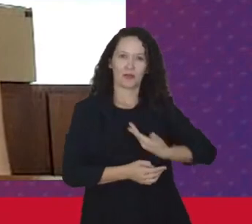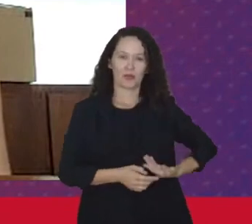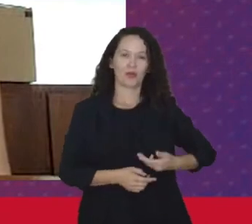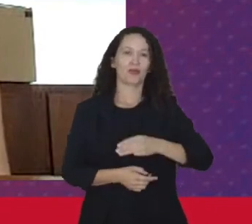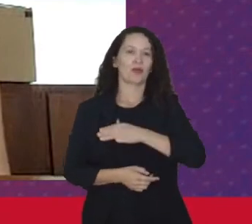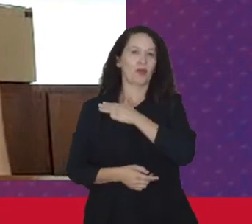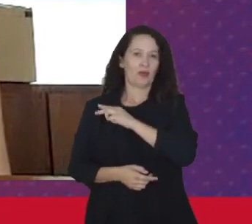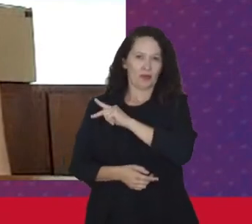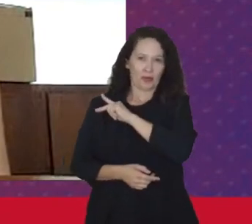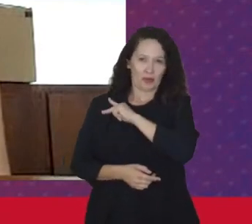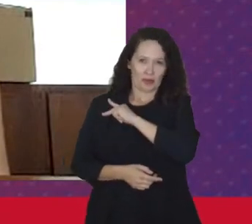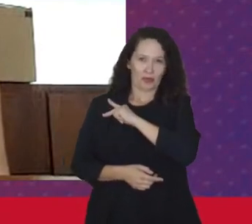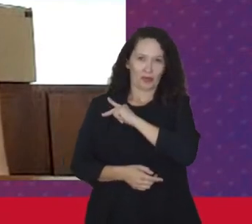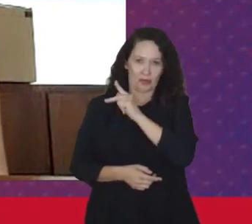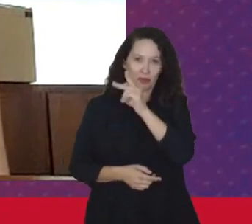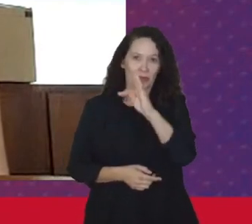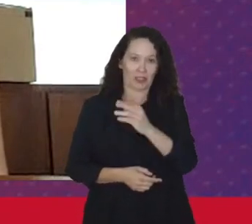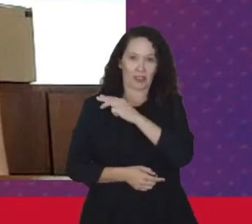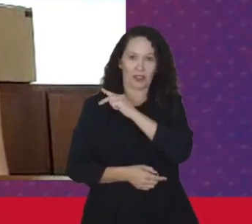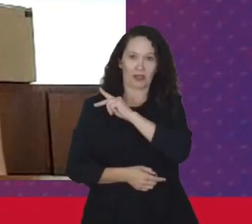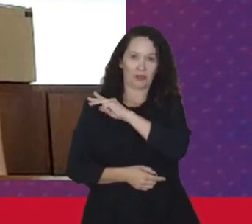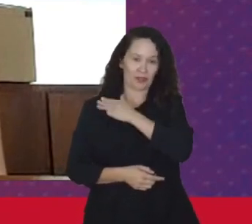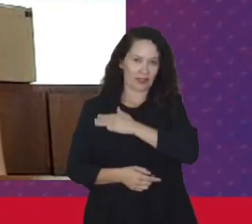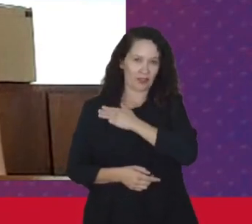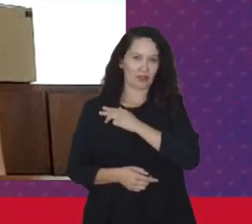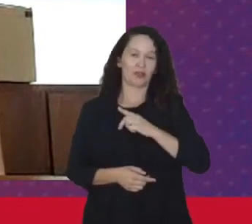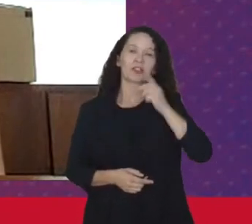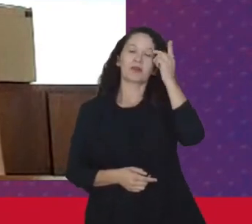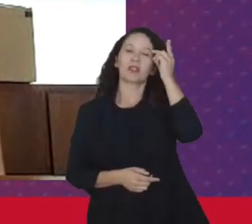governos do PT, Lula e Dilma,